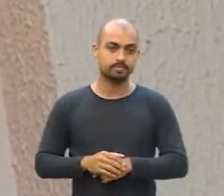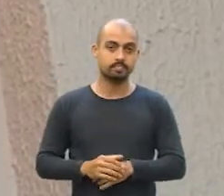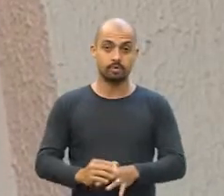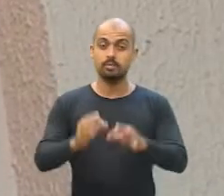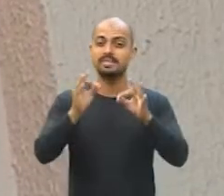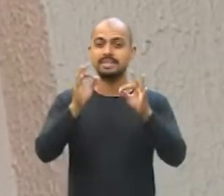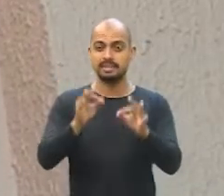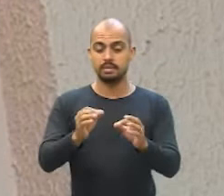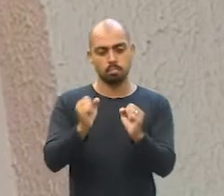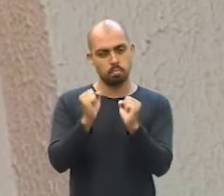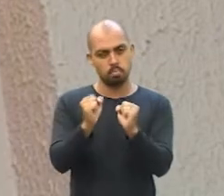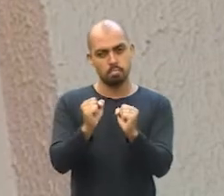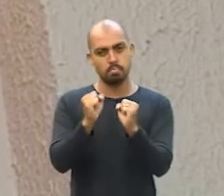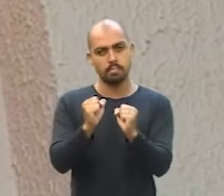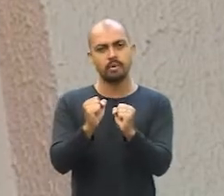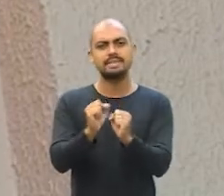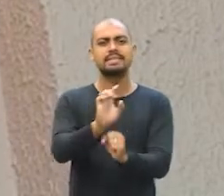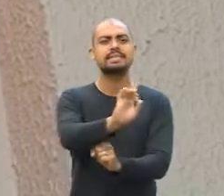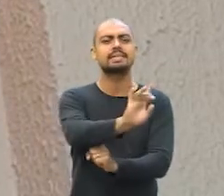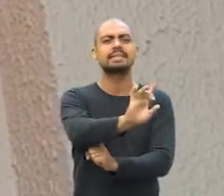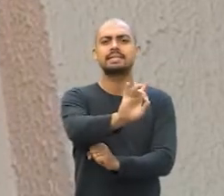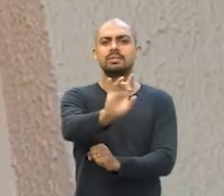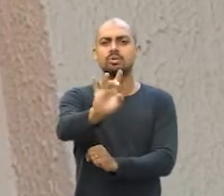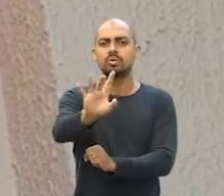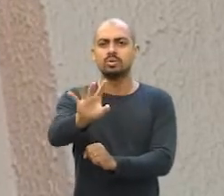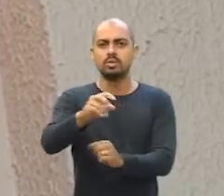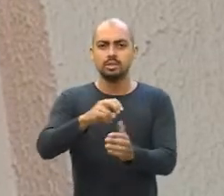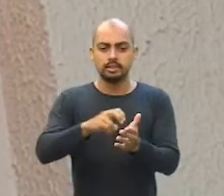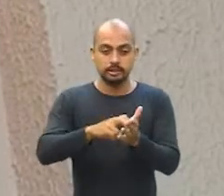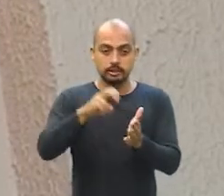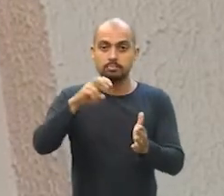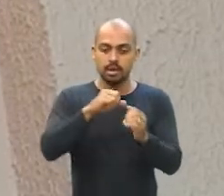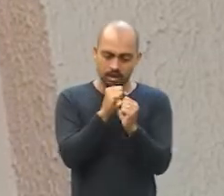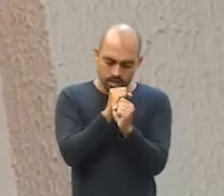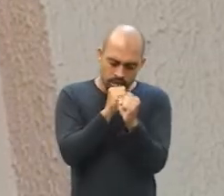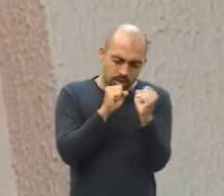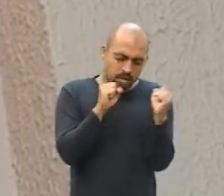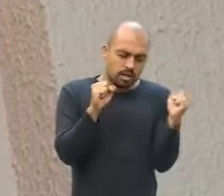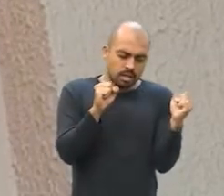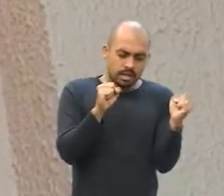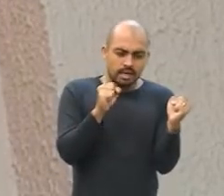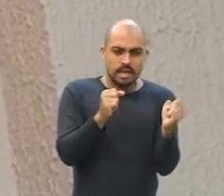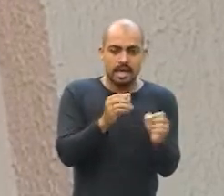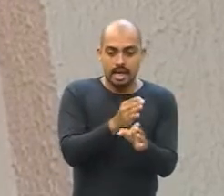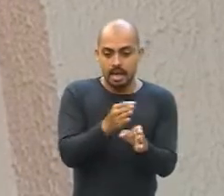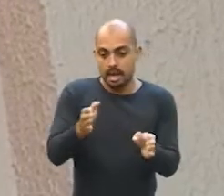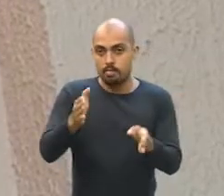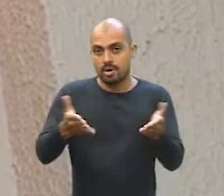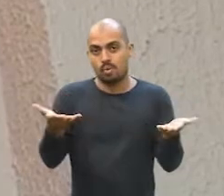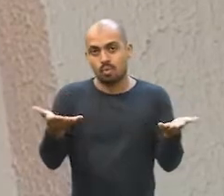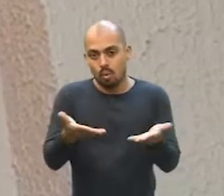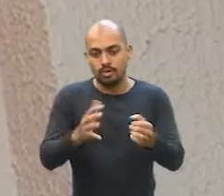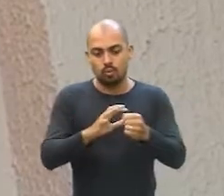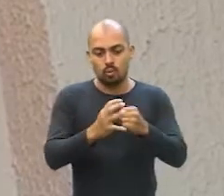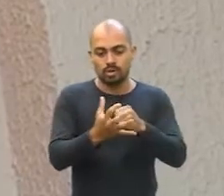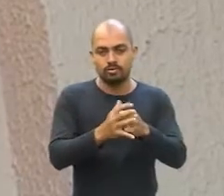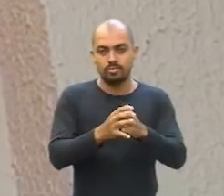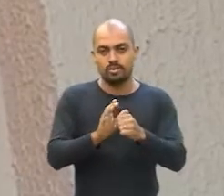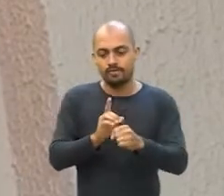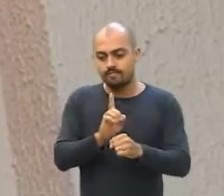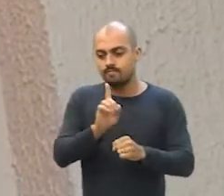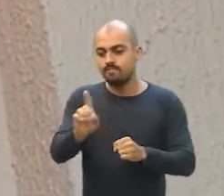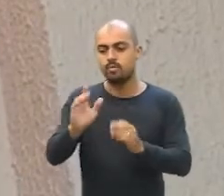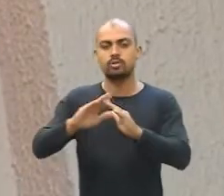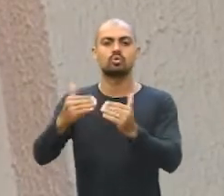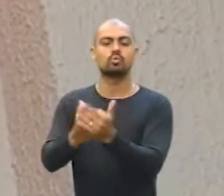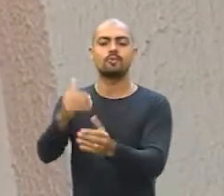pode ter certeza que cada um que acordou cedo, numa época dessa de pandemia mesmo, e foi para a